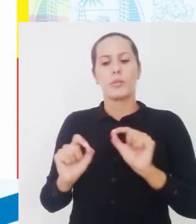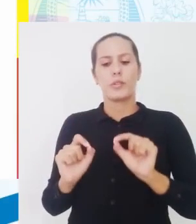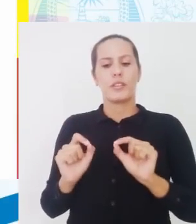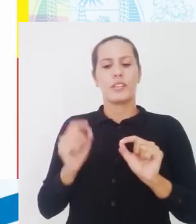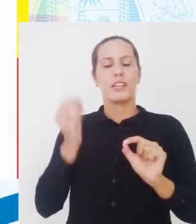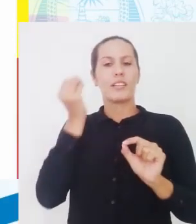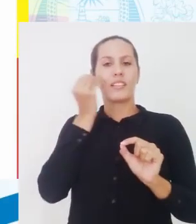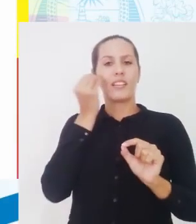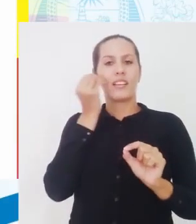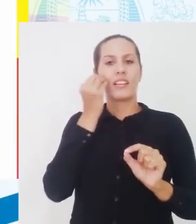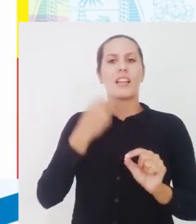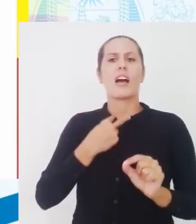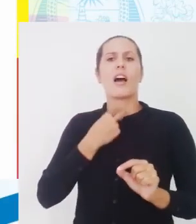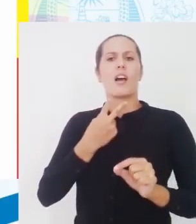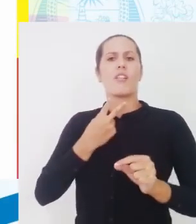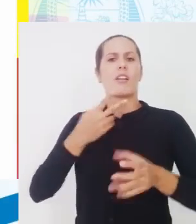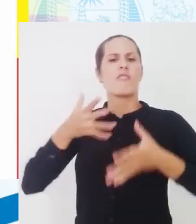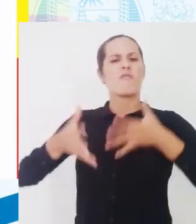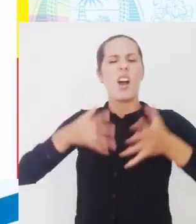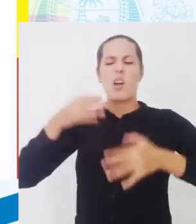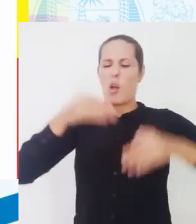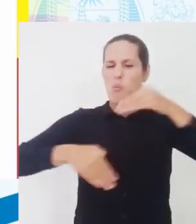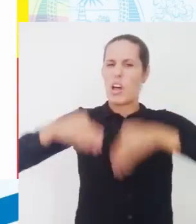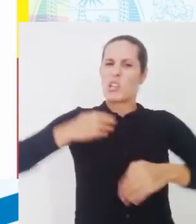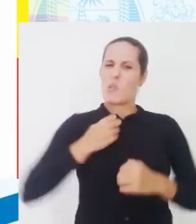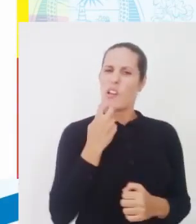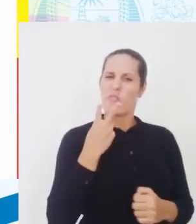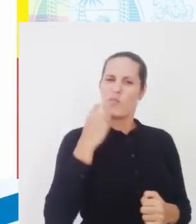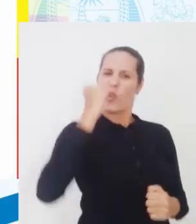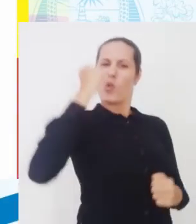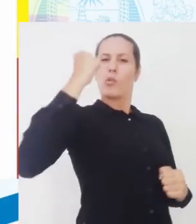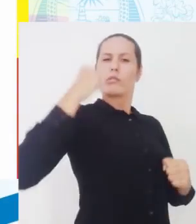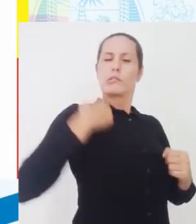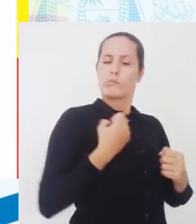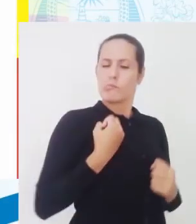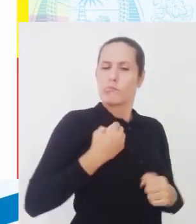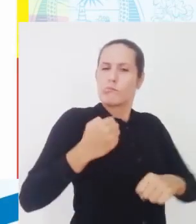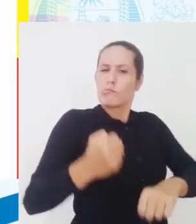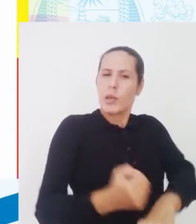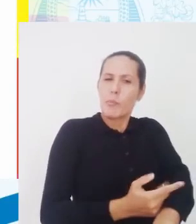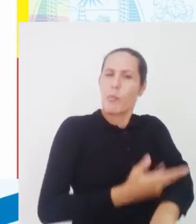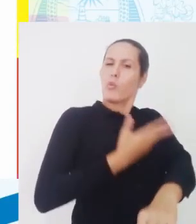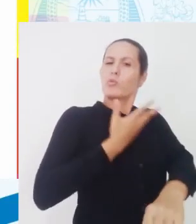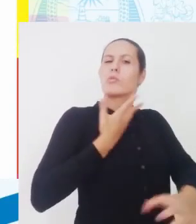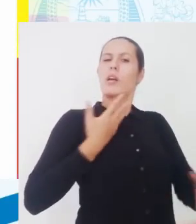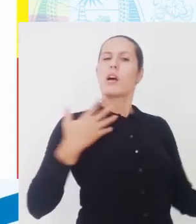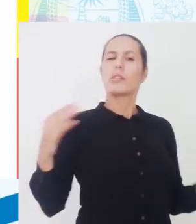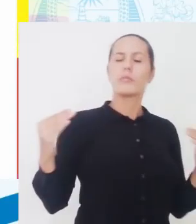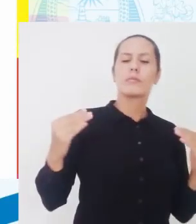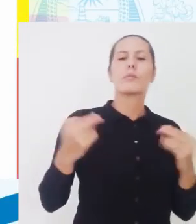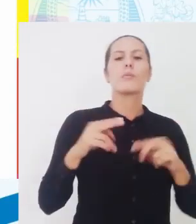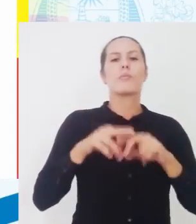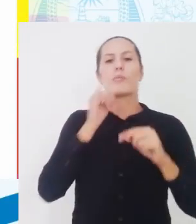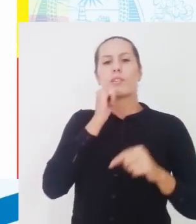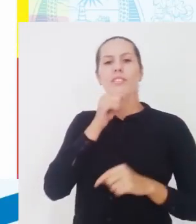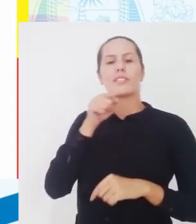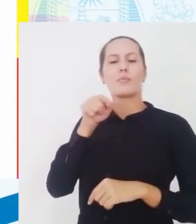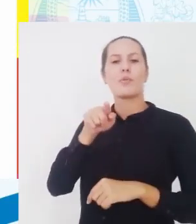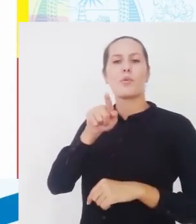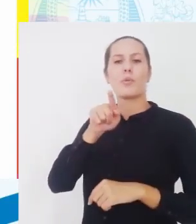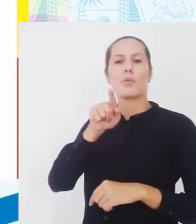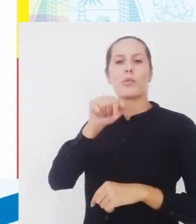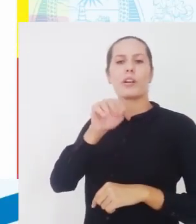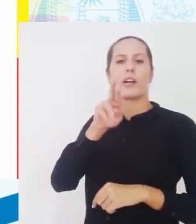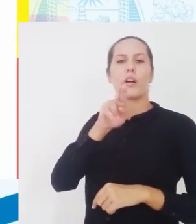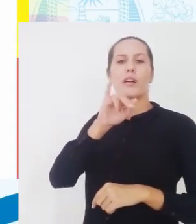popular, certo? Então, pra mim, de todos os argumentos, o dela foi quem falou de futebol da forma mais completa e